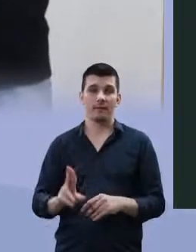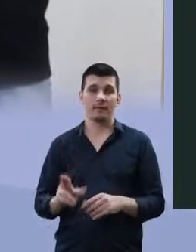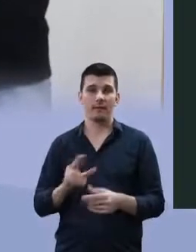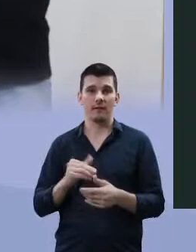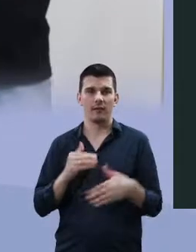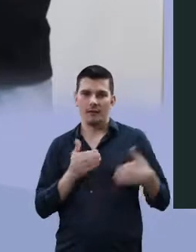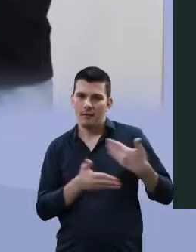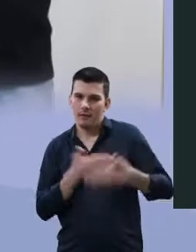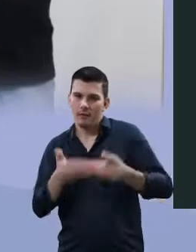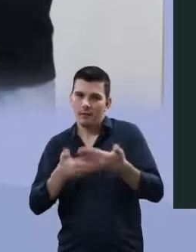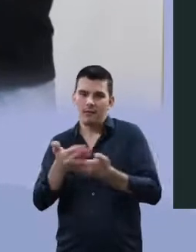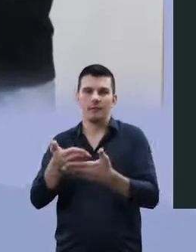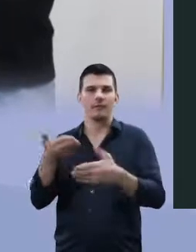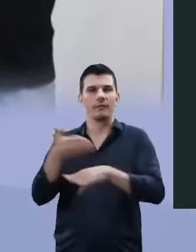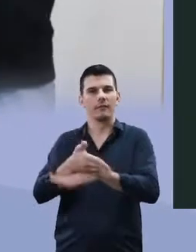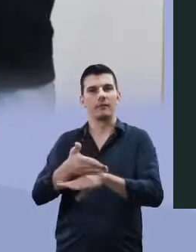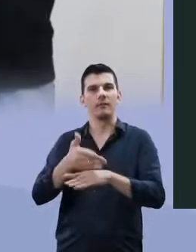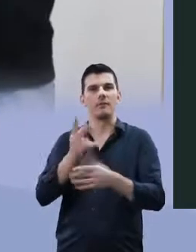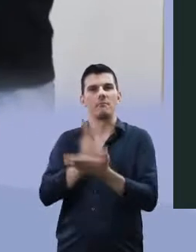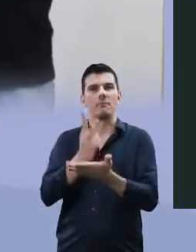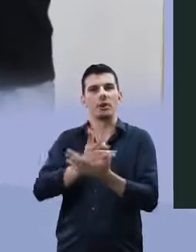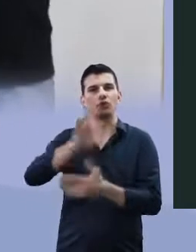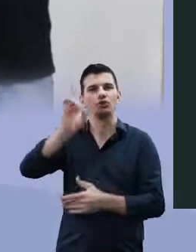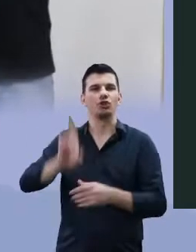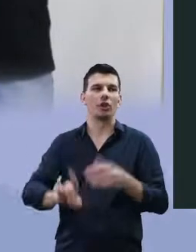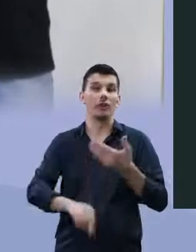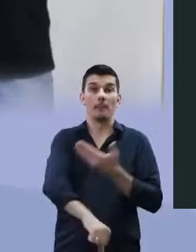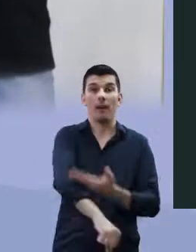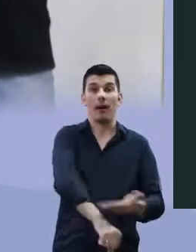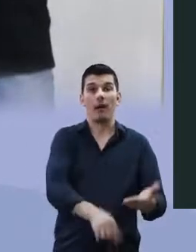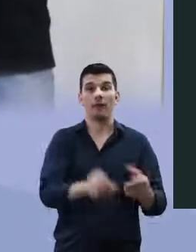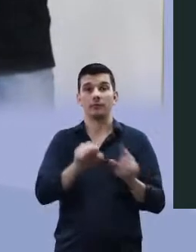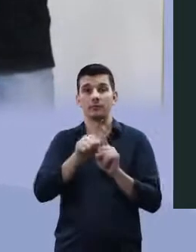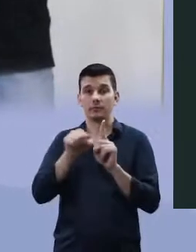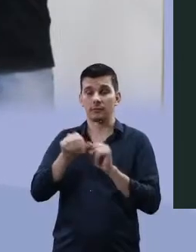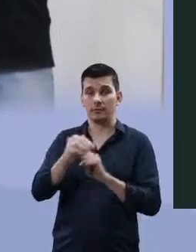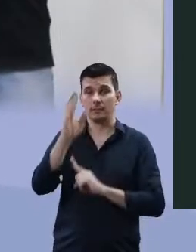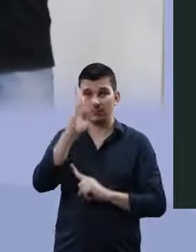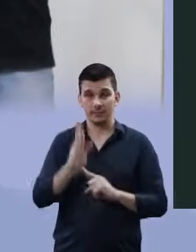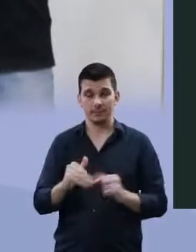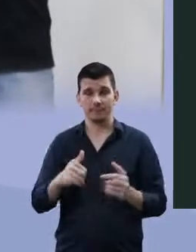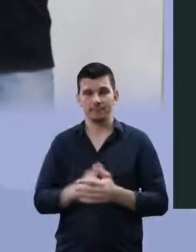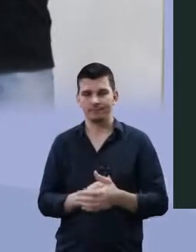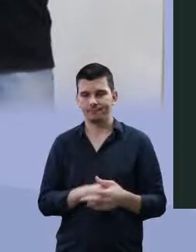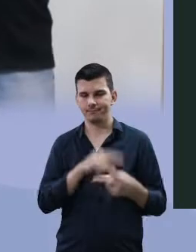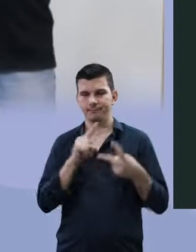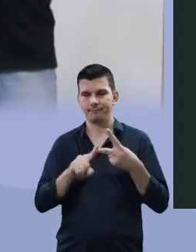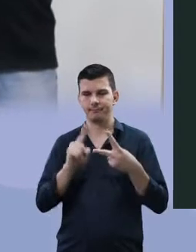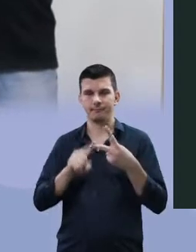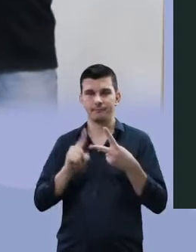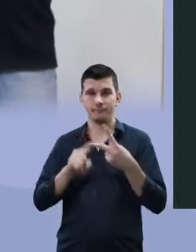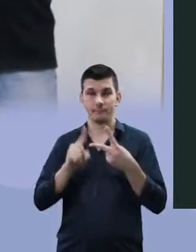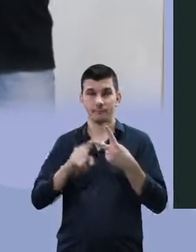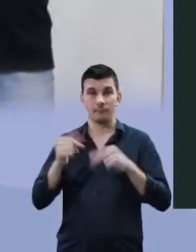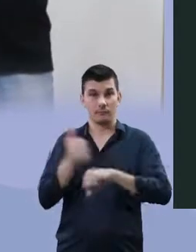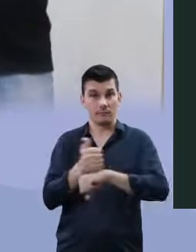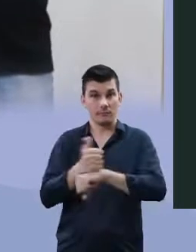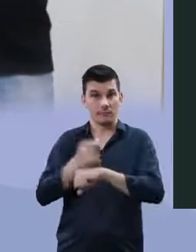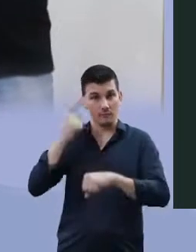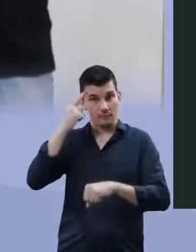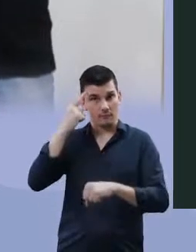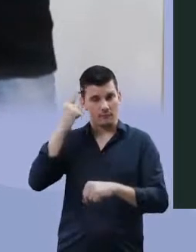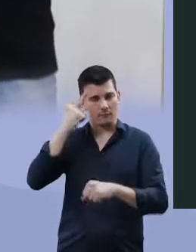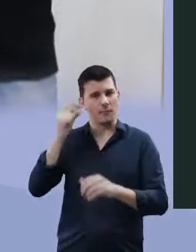mesmos direitos dos brancos nessa sociedade brasileira. O outro sociólogo, já nos anos 50, né, e volta